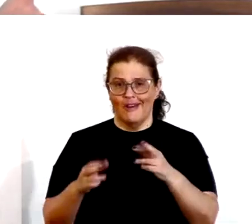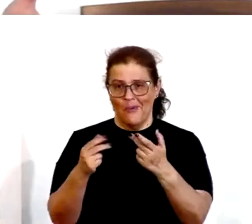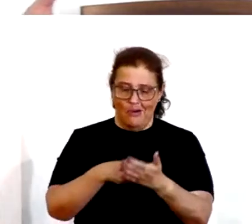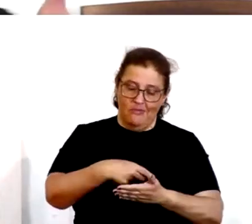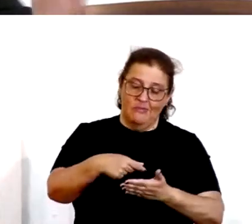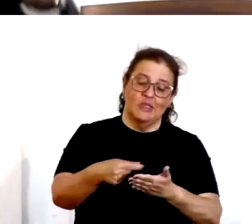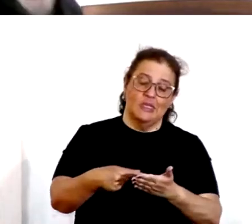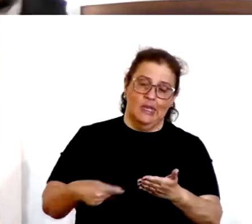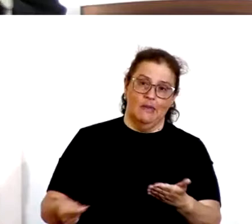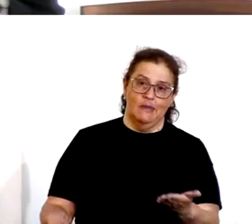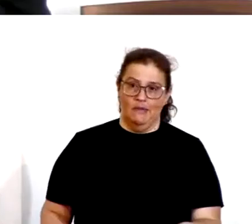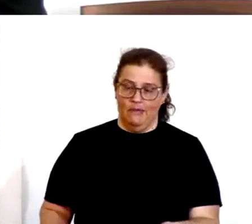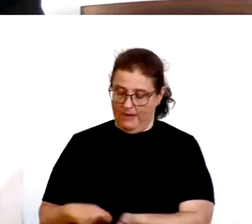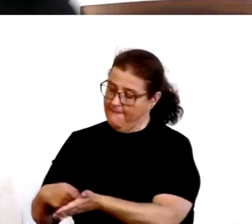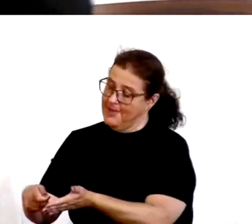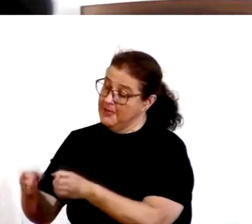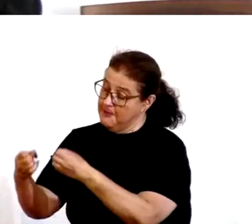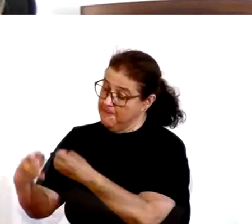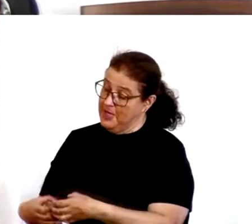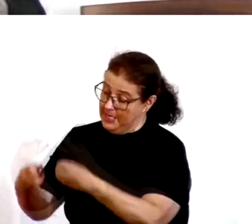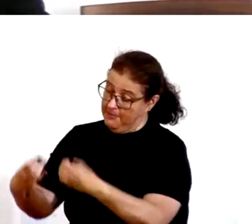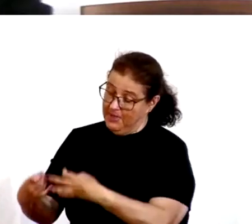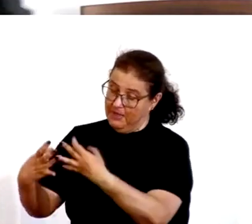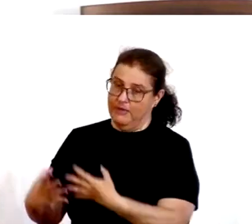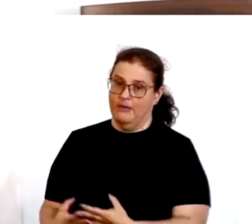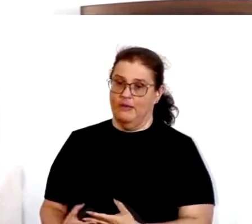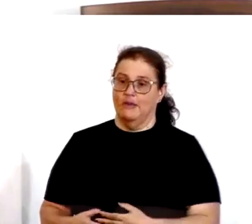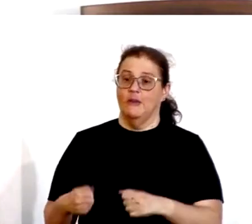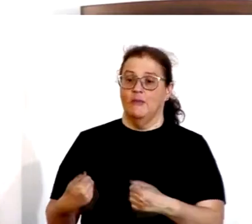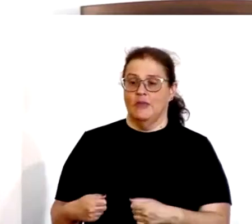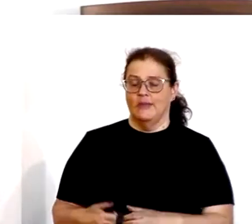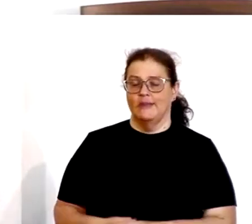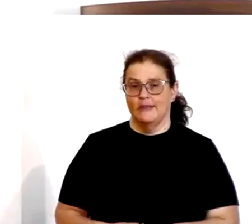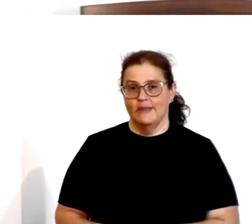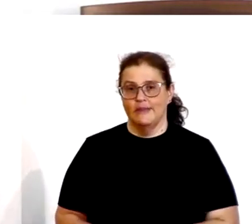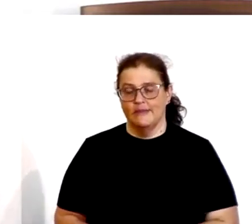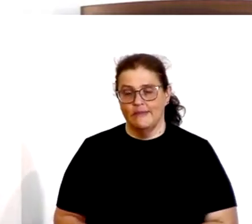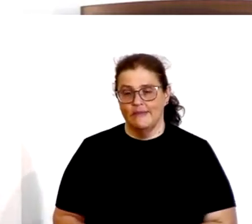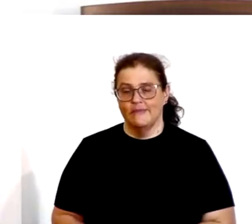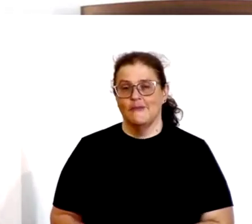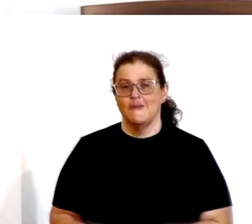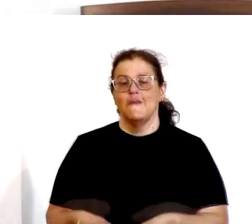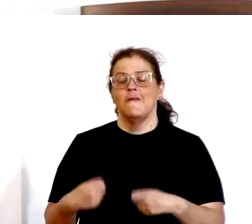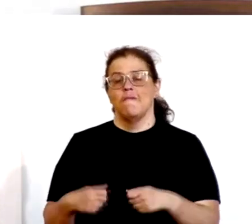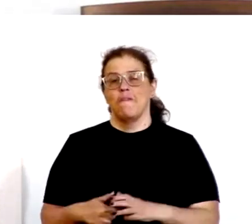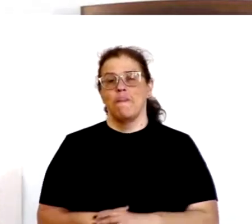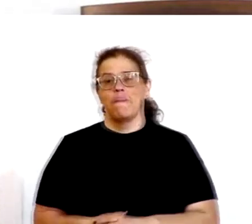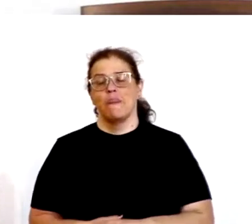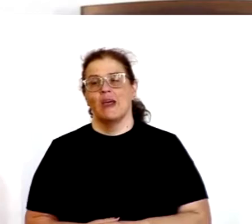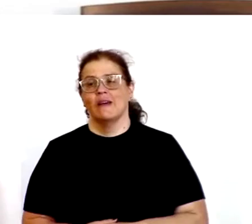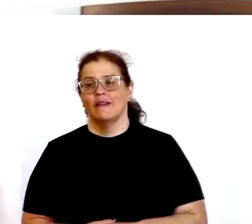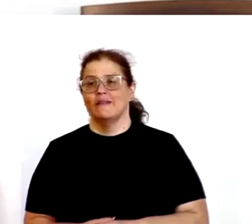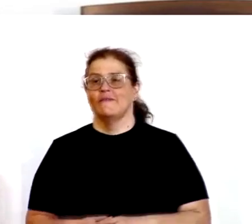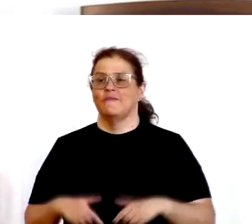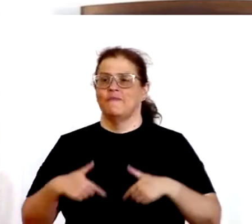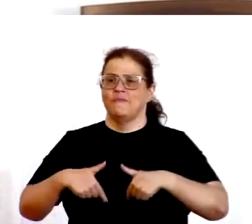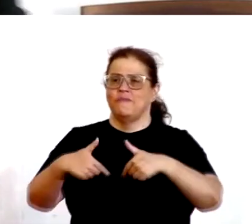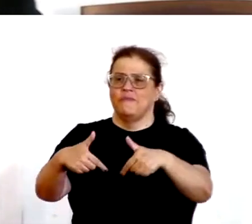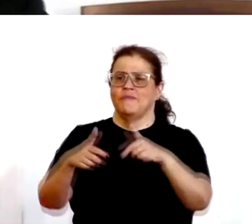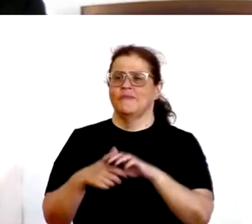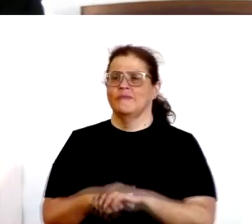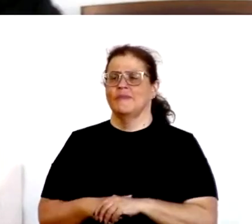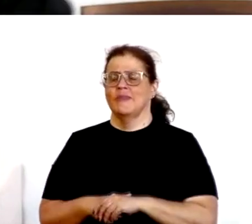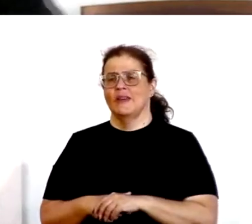eles. Então vocês precisam despojar e revestir. Mas como vocês vão conseguir lutar contra